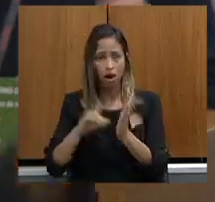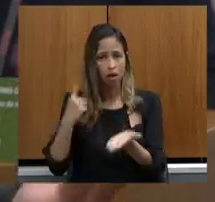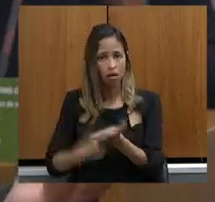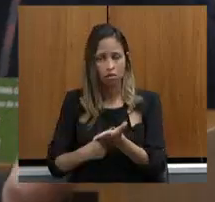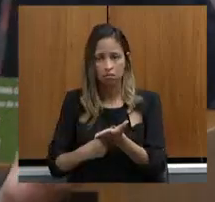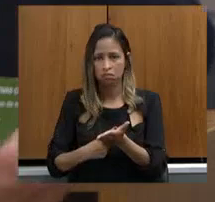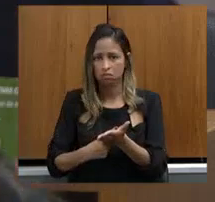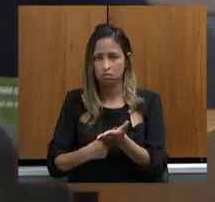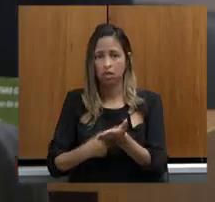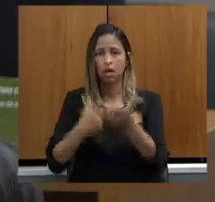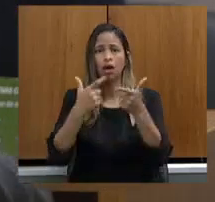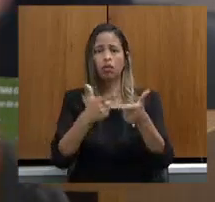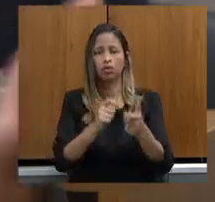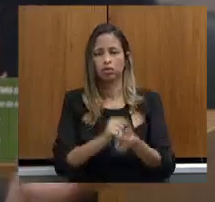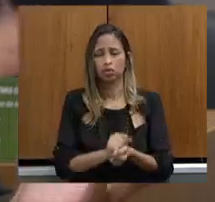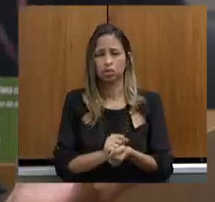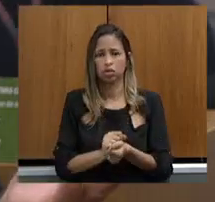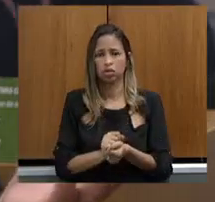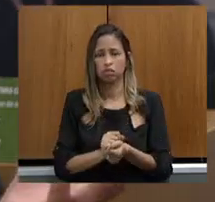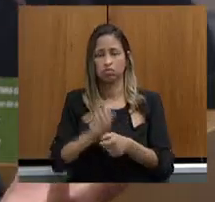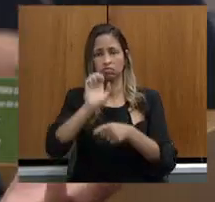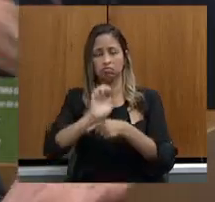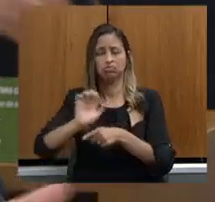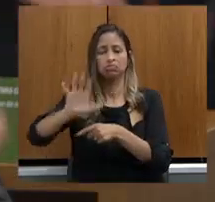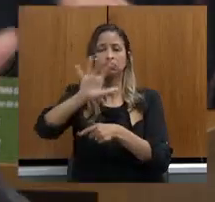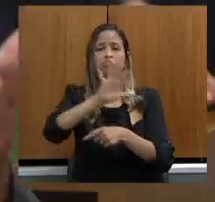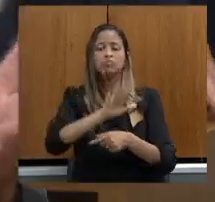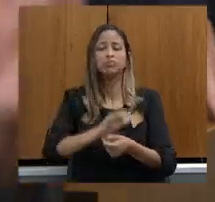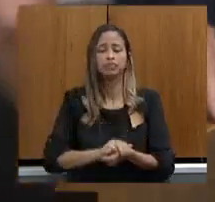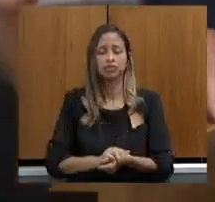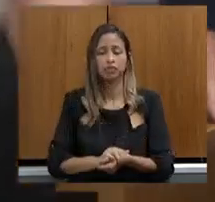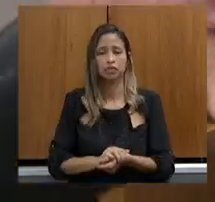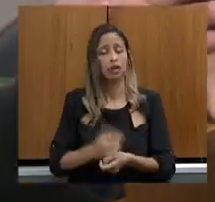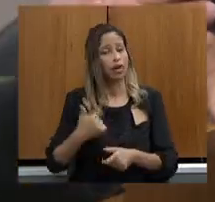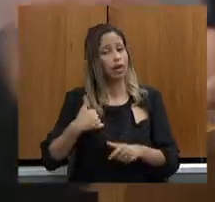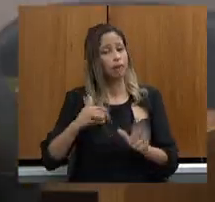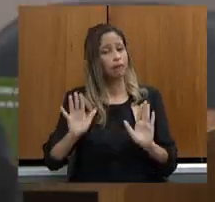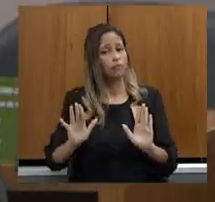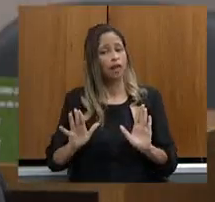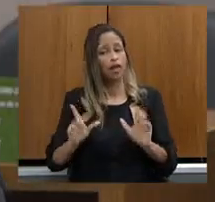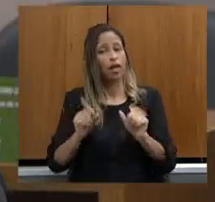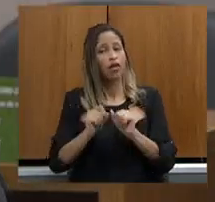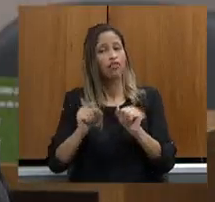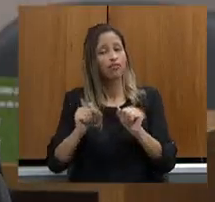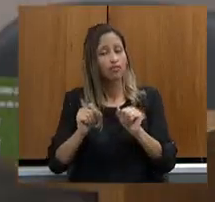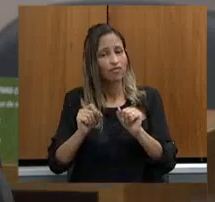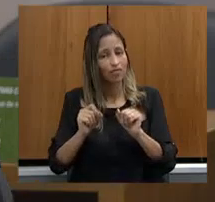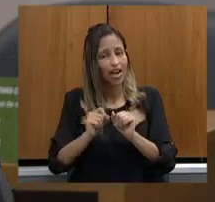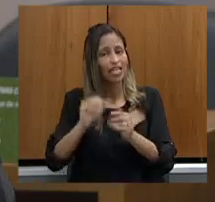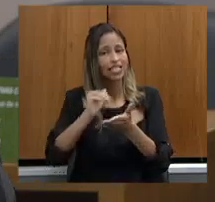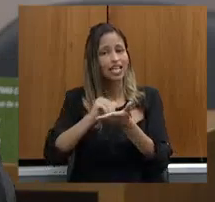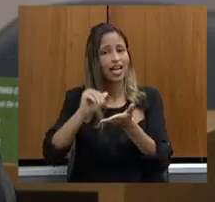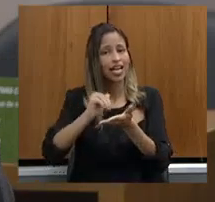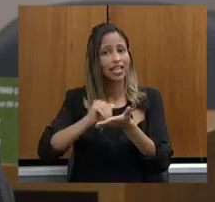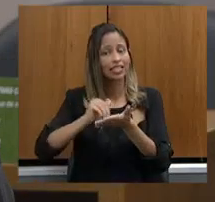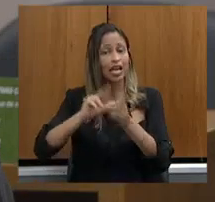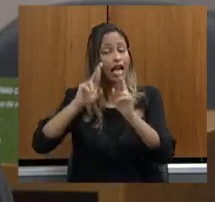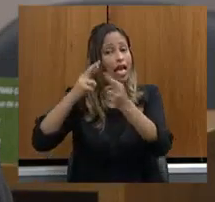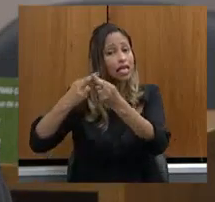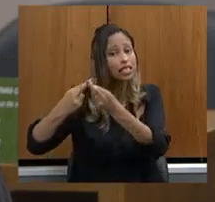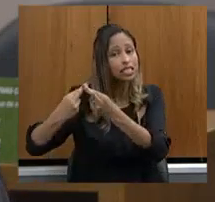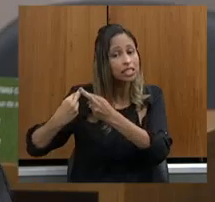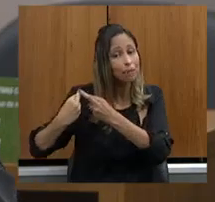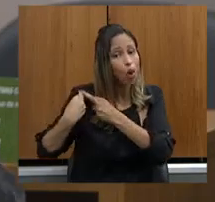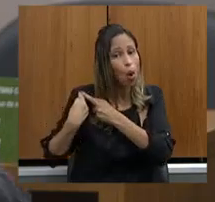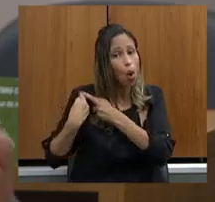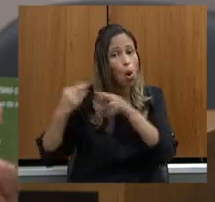o que foi feito ou repasse feito dos Municípios eu faço questão aqui secretário não tô a responsabilizando